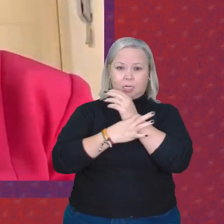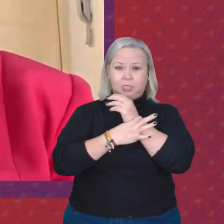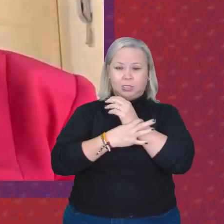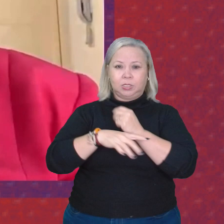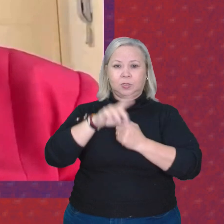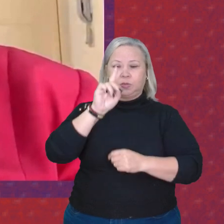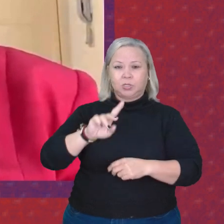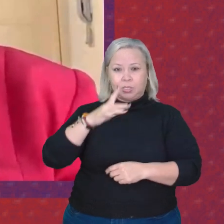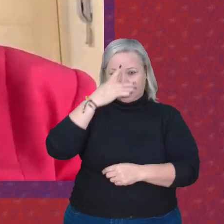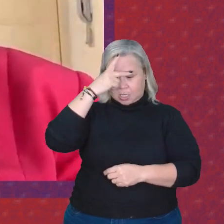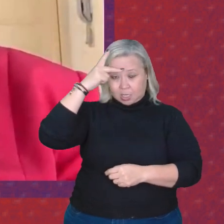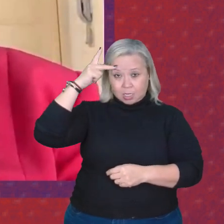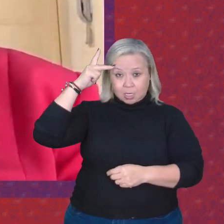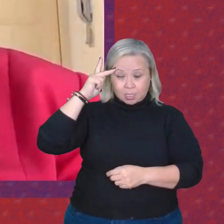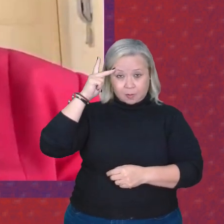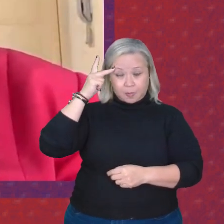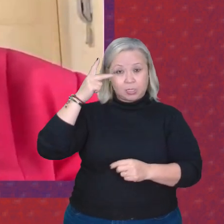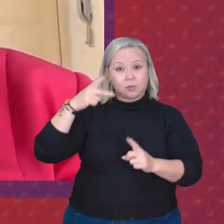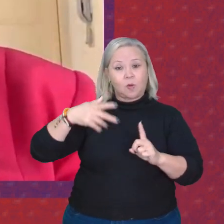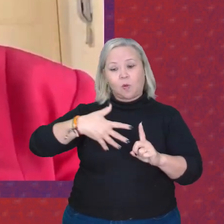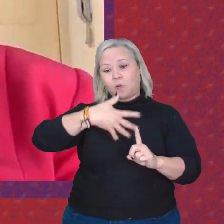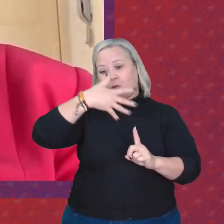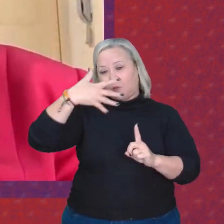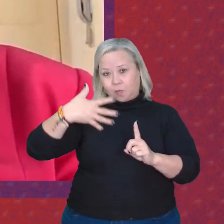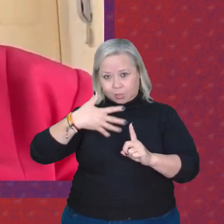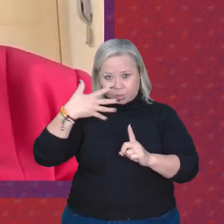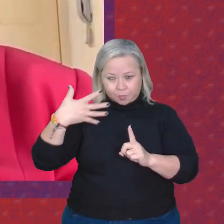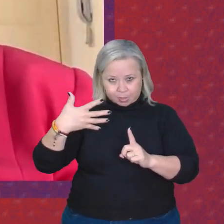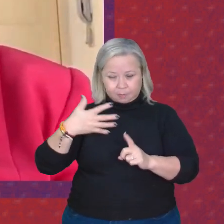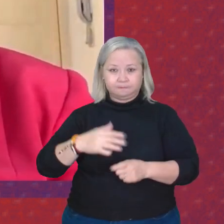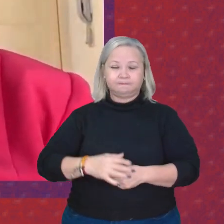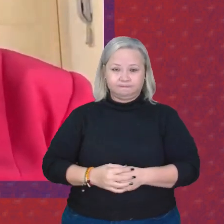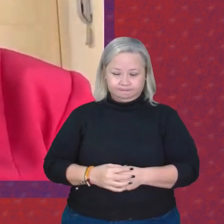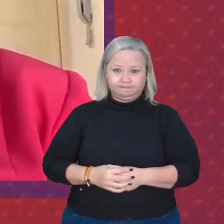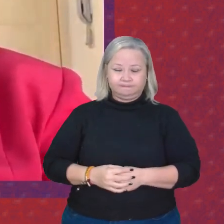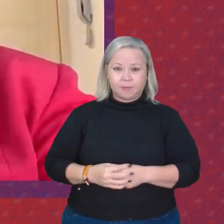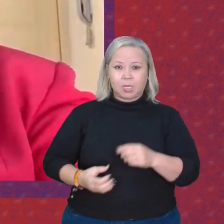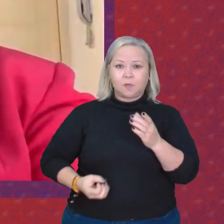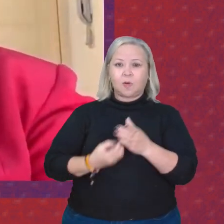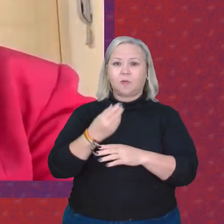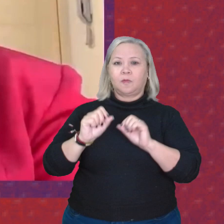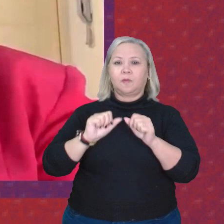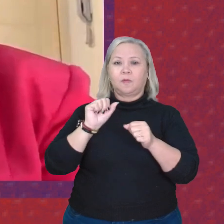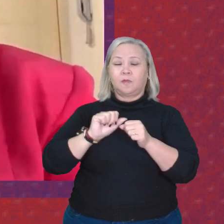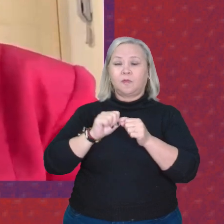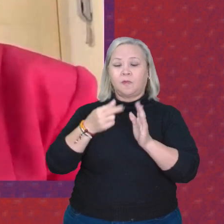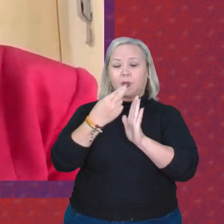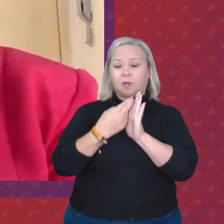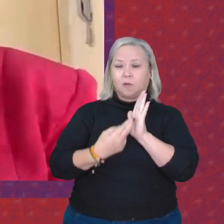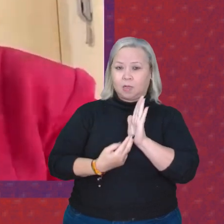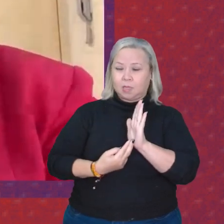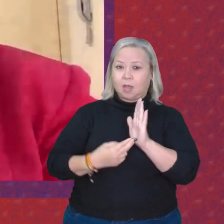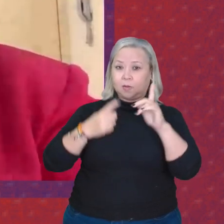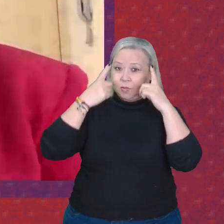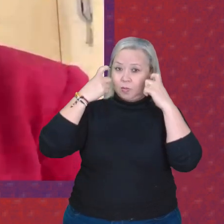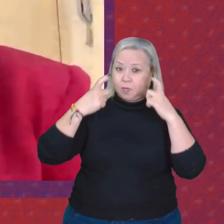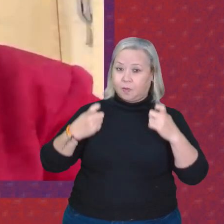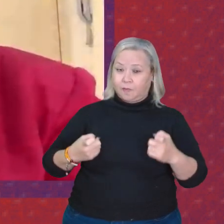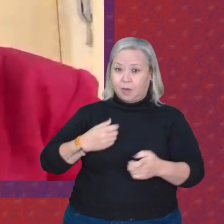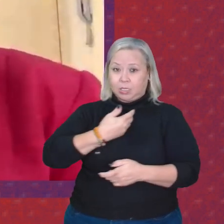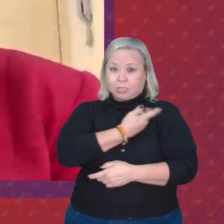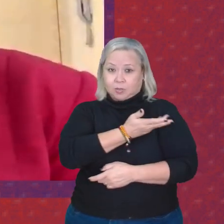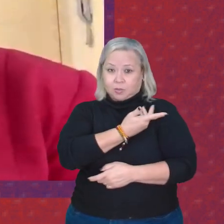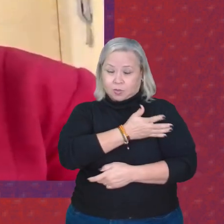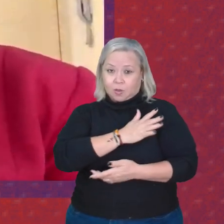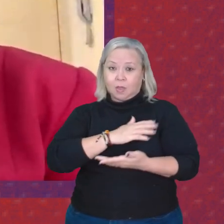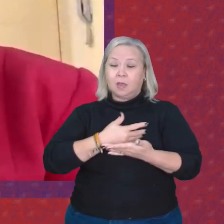Direitos da Pessoa LGBT, que foi produzido a partir de um relatório, né, sobre a violência homofóbica